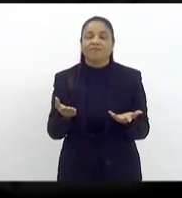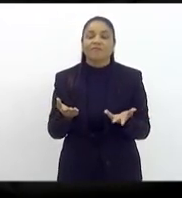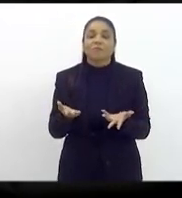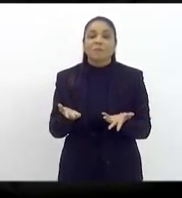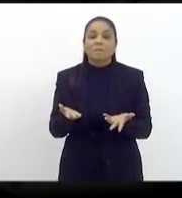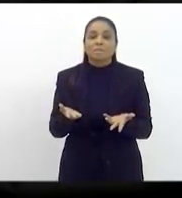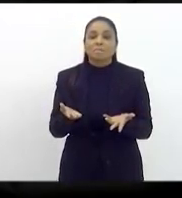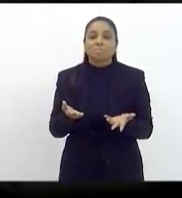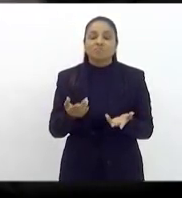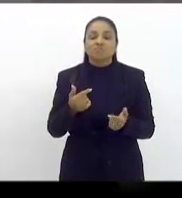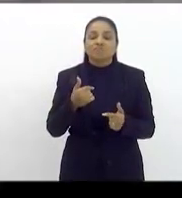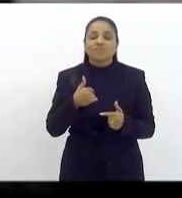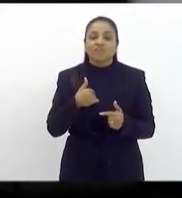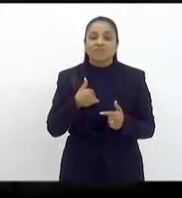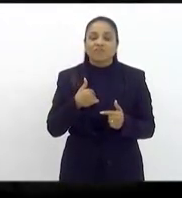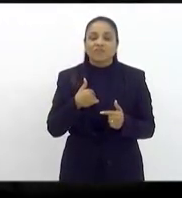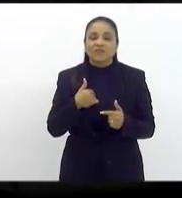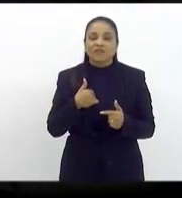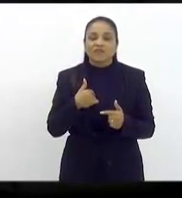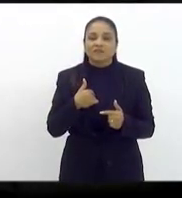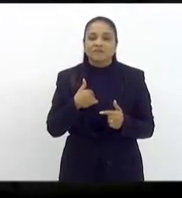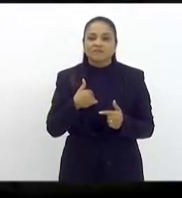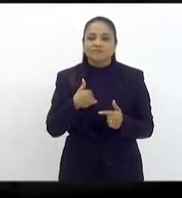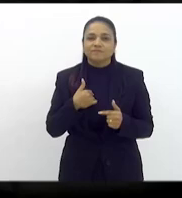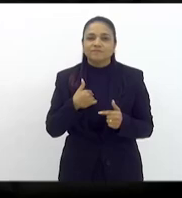intermediação. Agora, ela